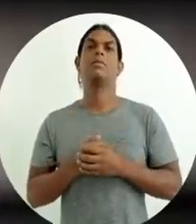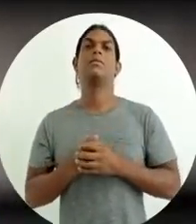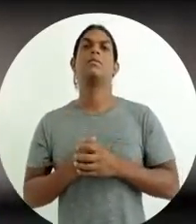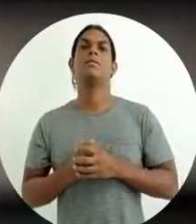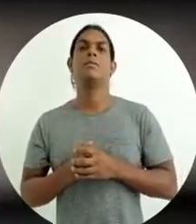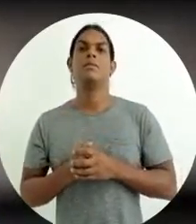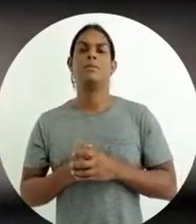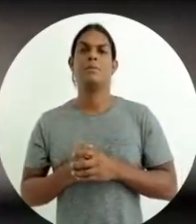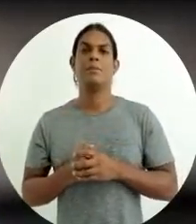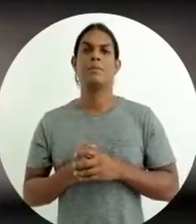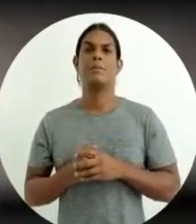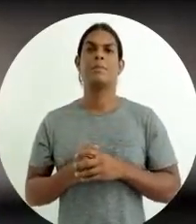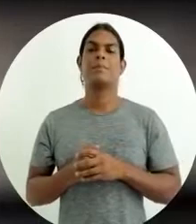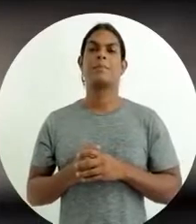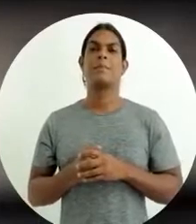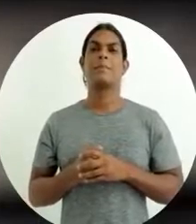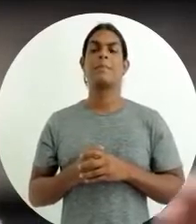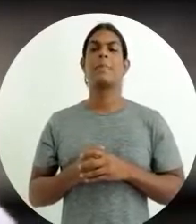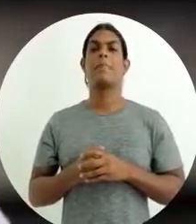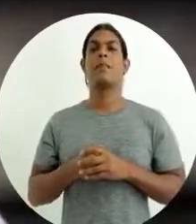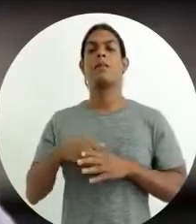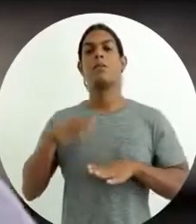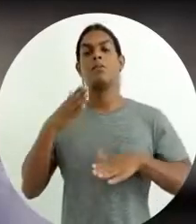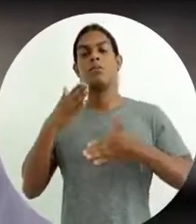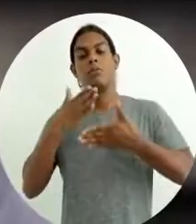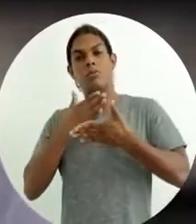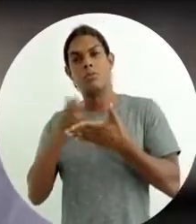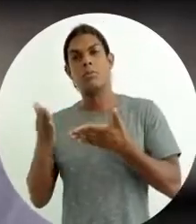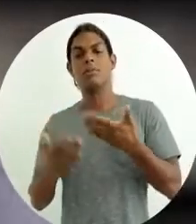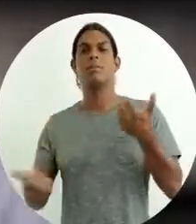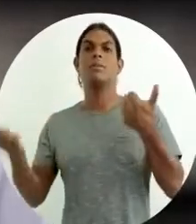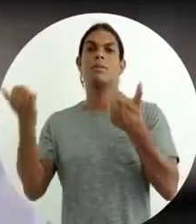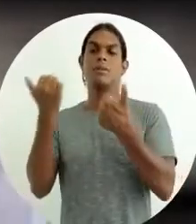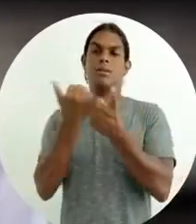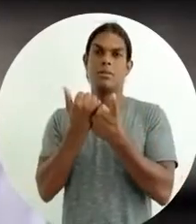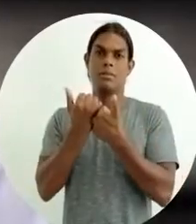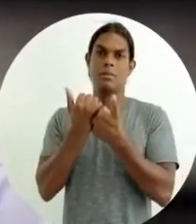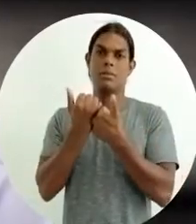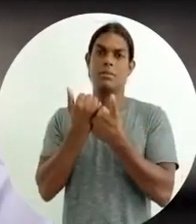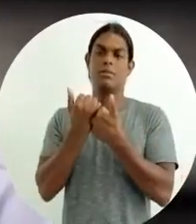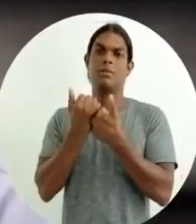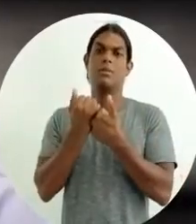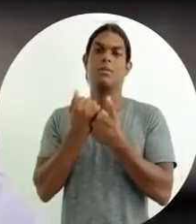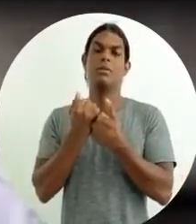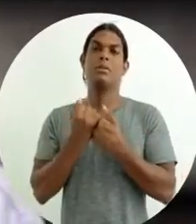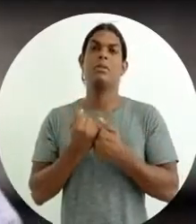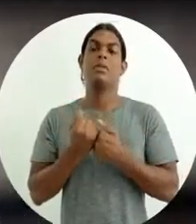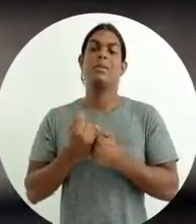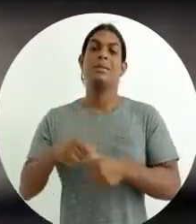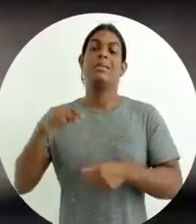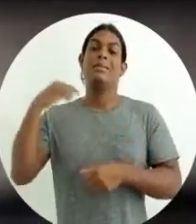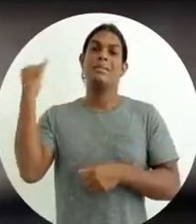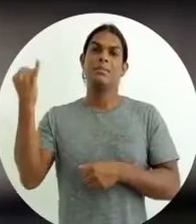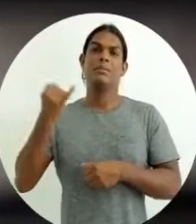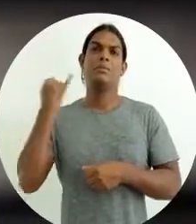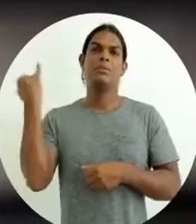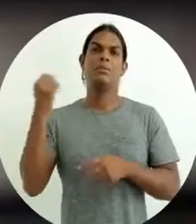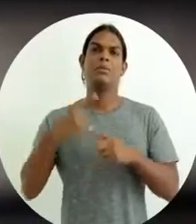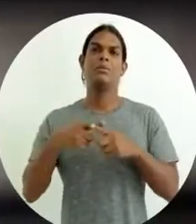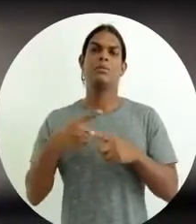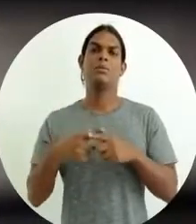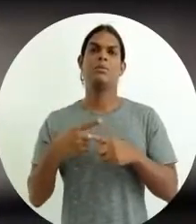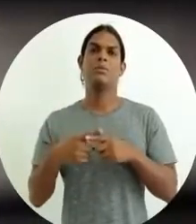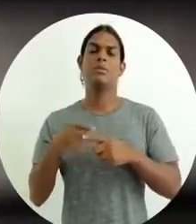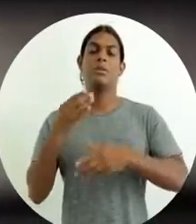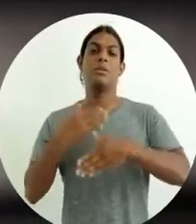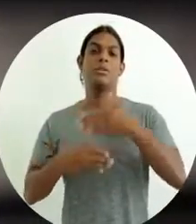ele vai passar por um processo de adaptação. E este momento de integração, ele é muito importante